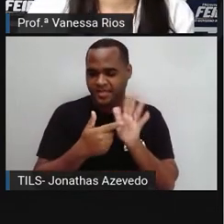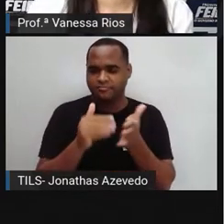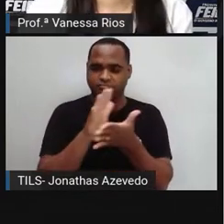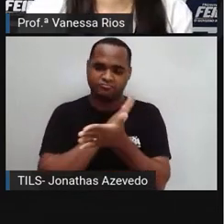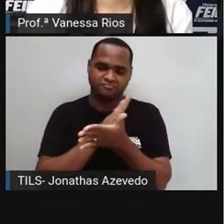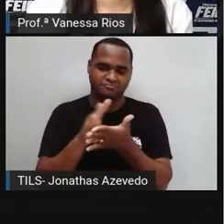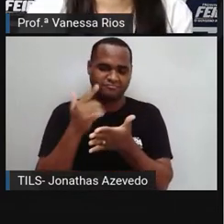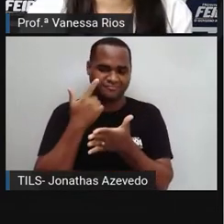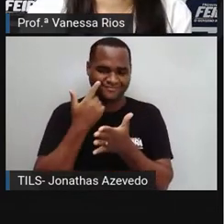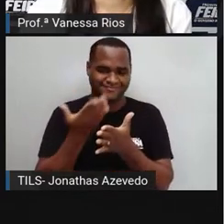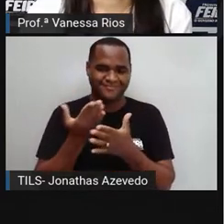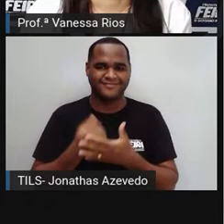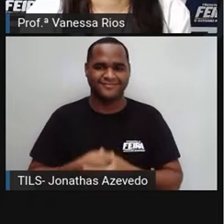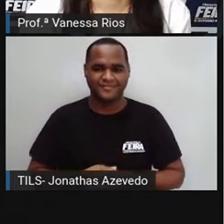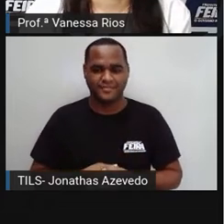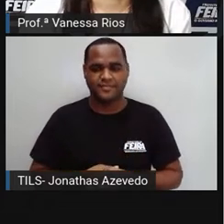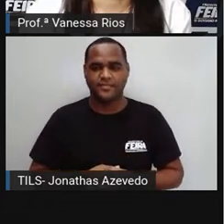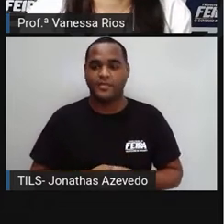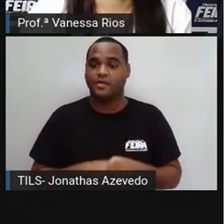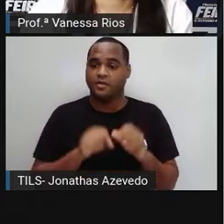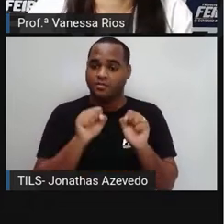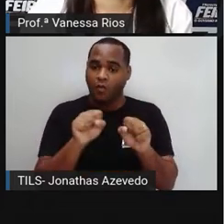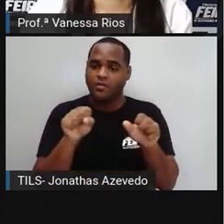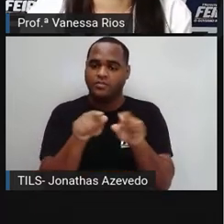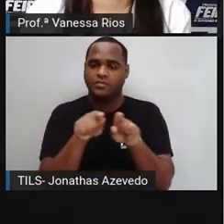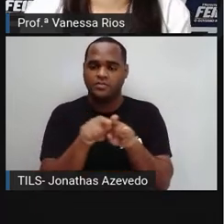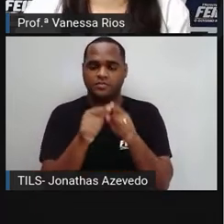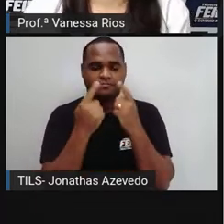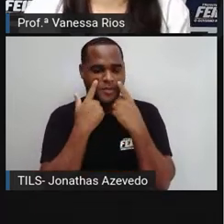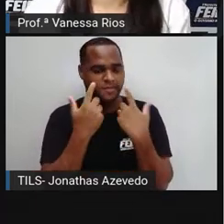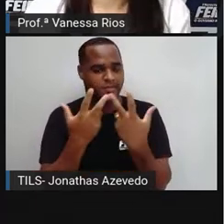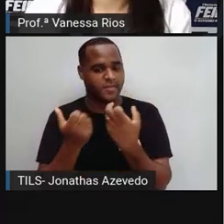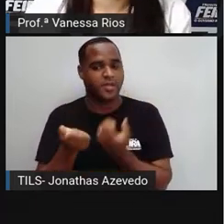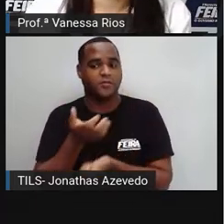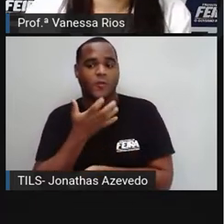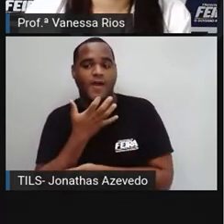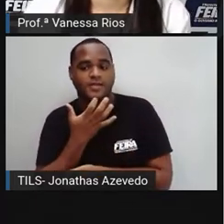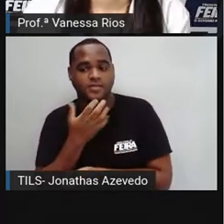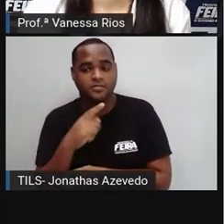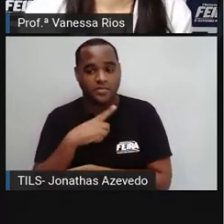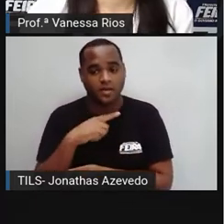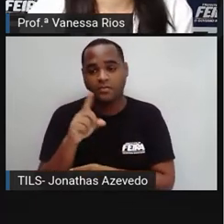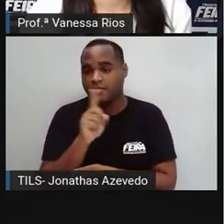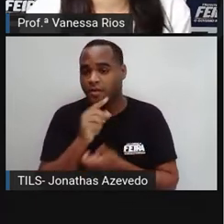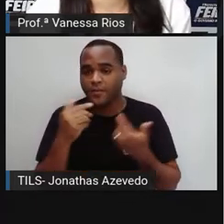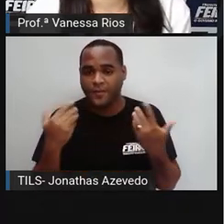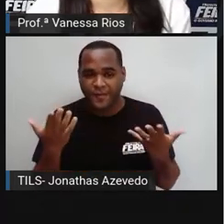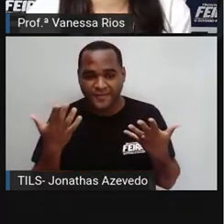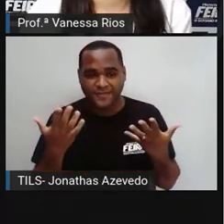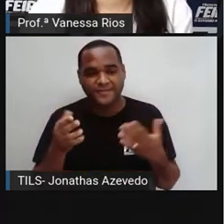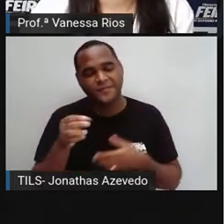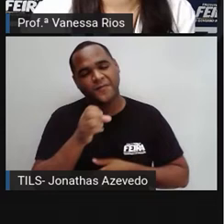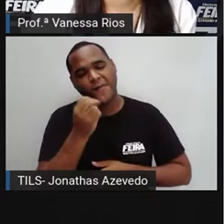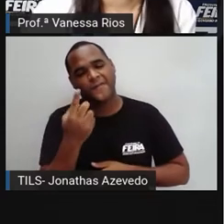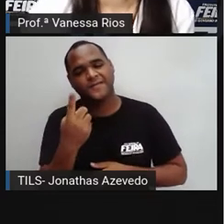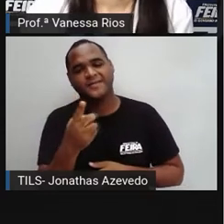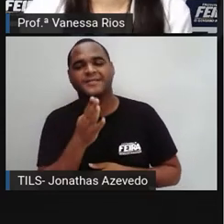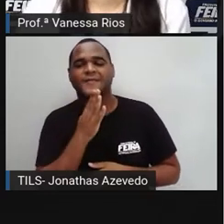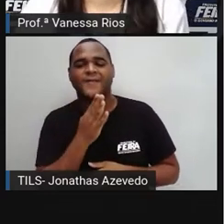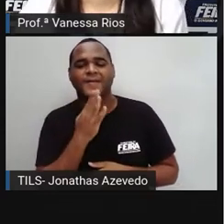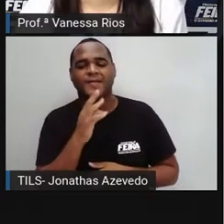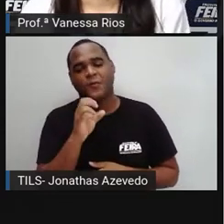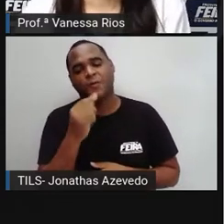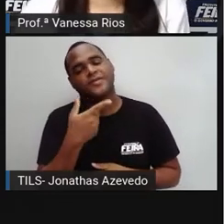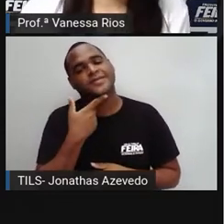alguns. Mas aí você pode também já observar se você conhece outros, né? E se você também já conhece